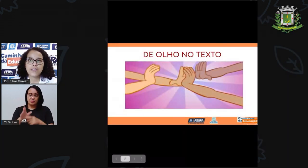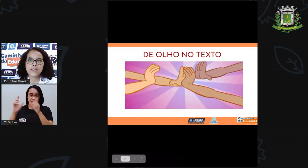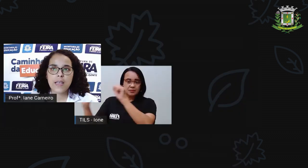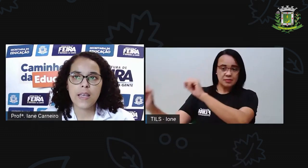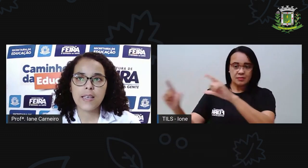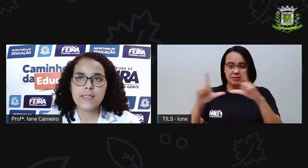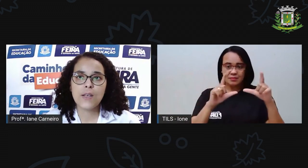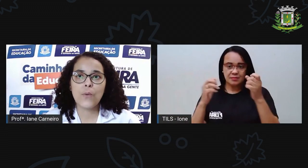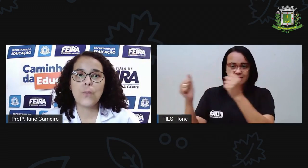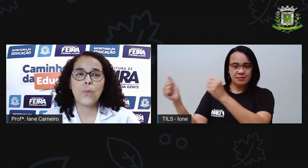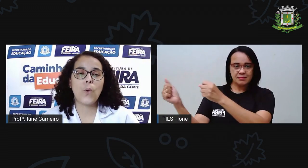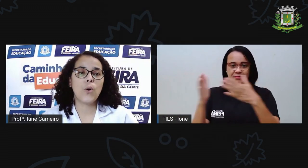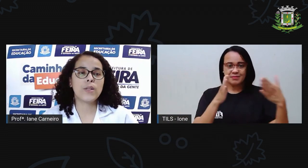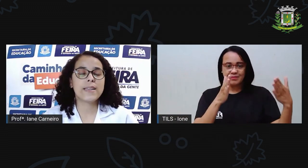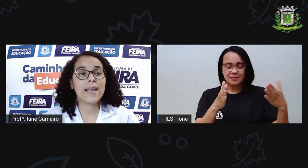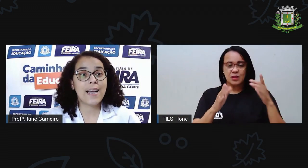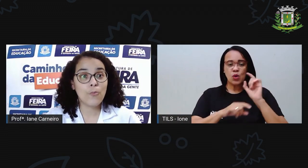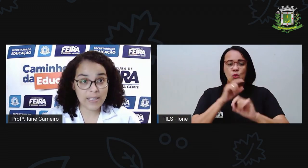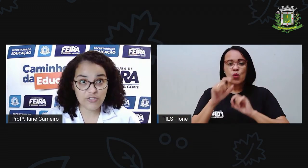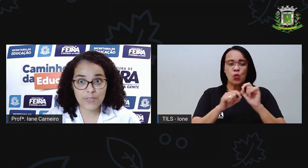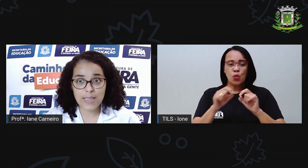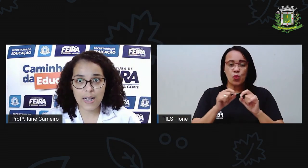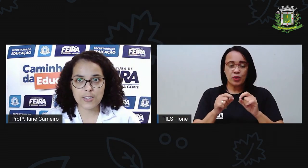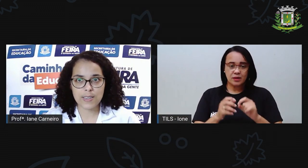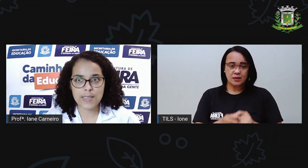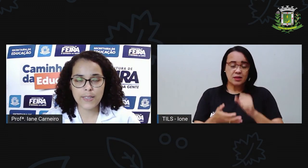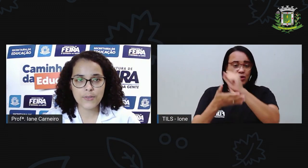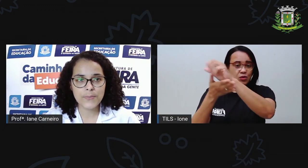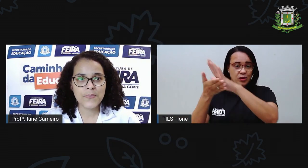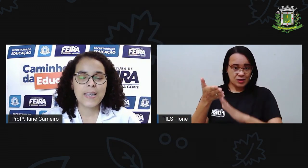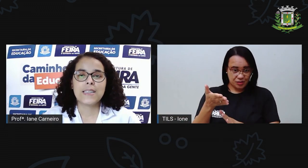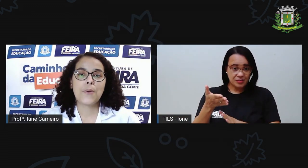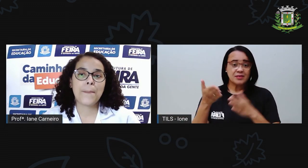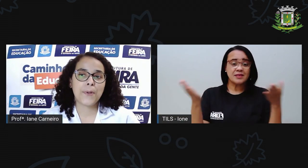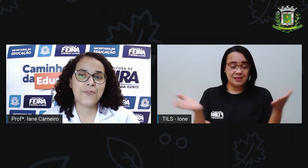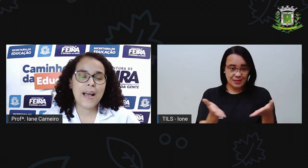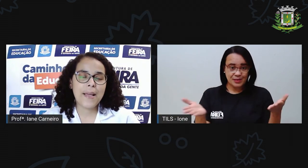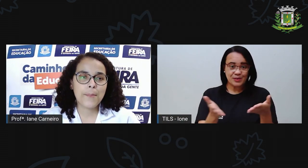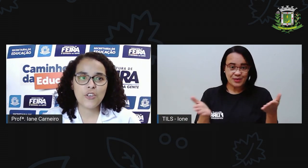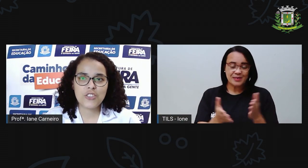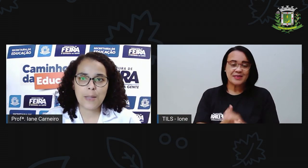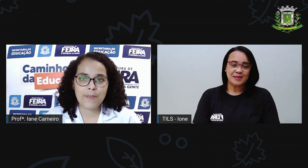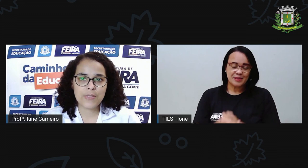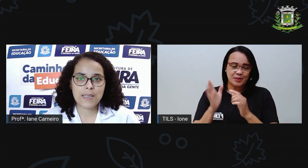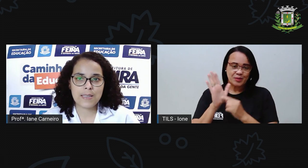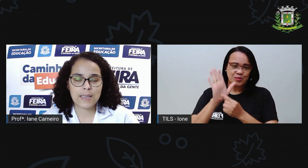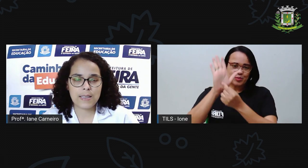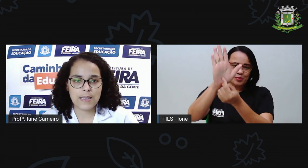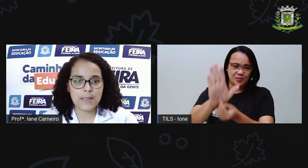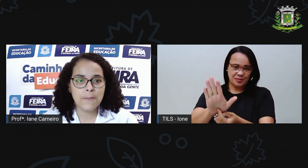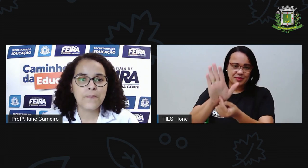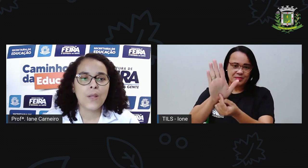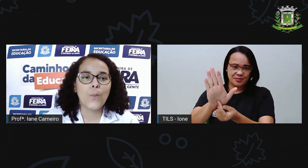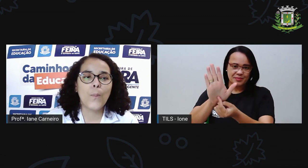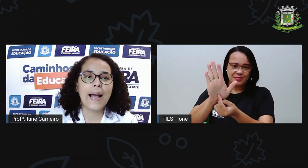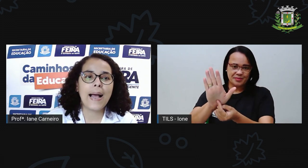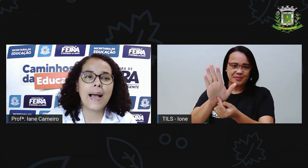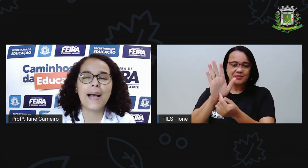compartilhar com vocês uma atividade, tá certo? Então, a Pro vai mostrar para vocês